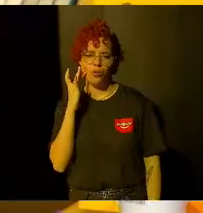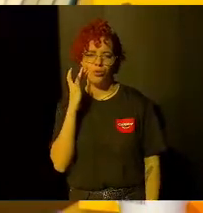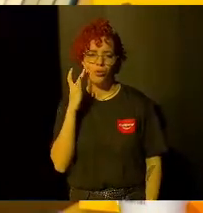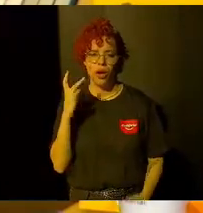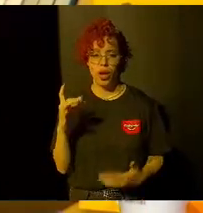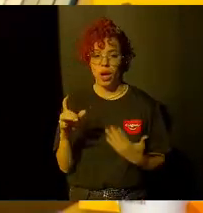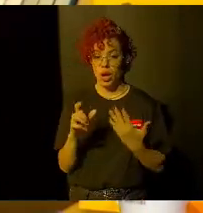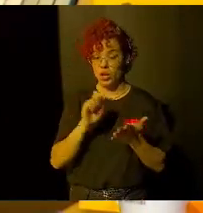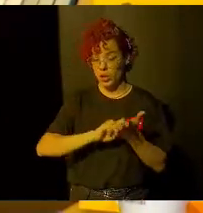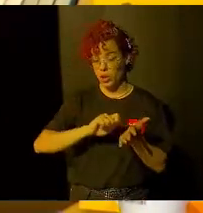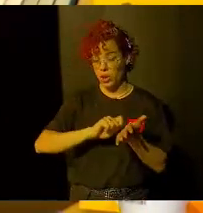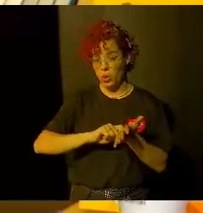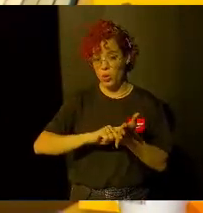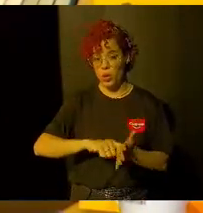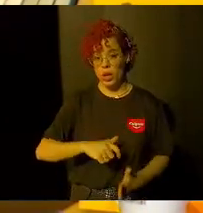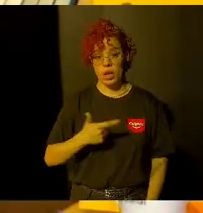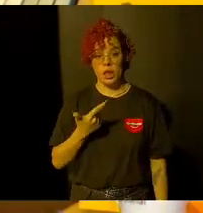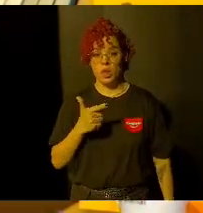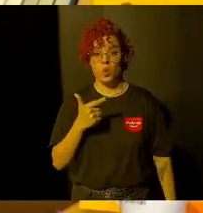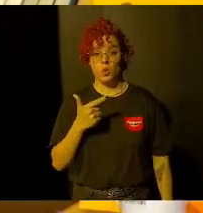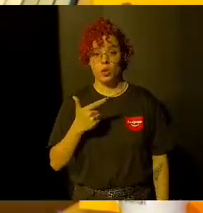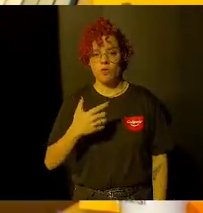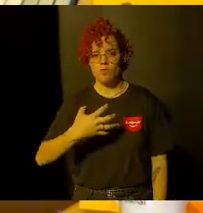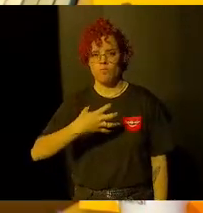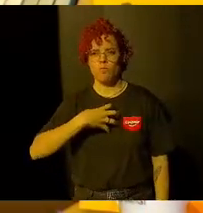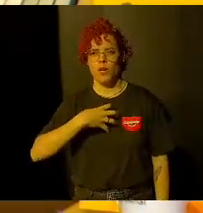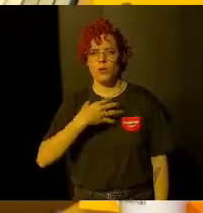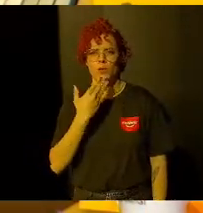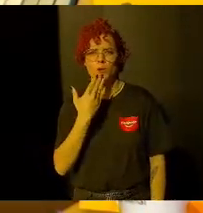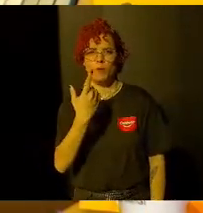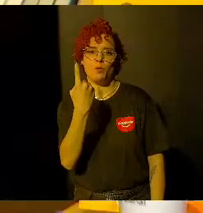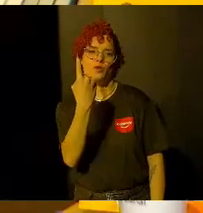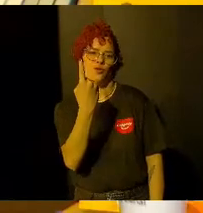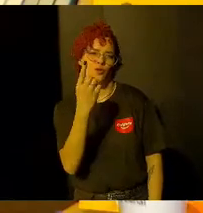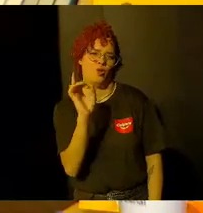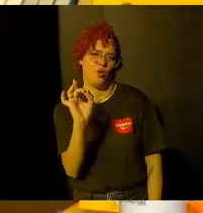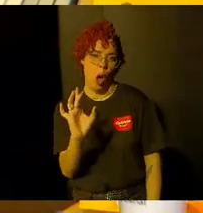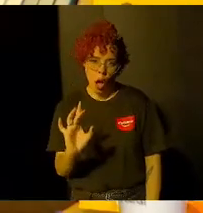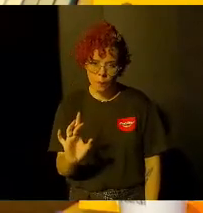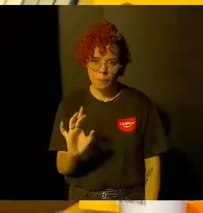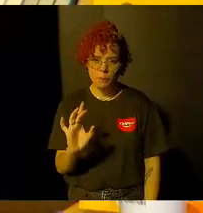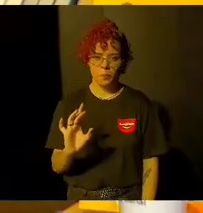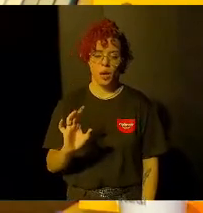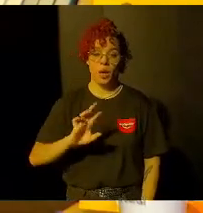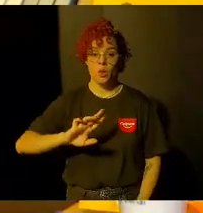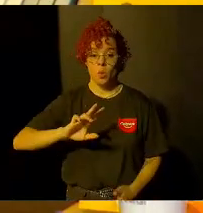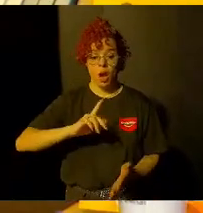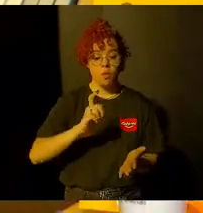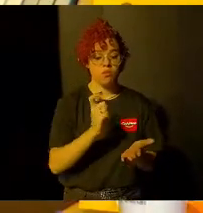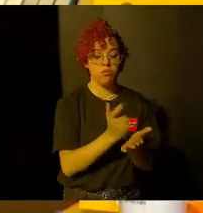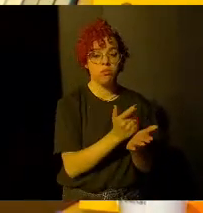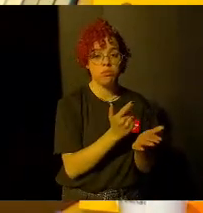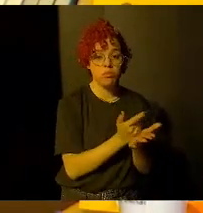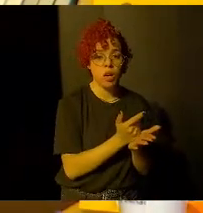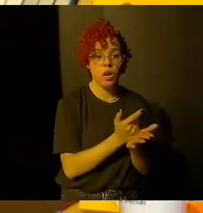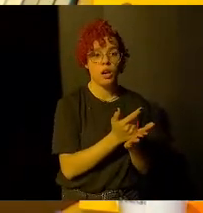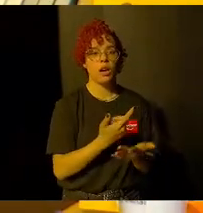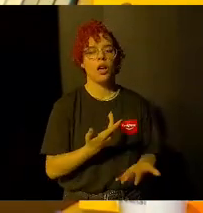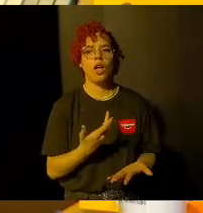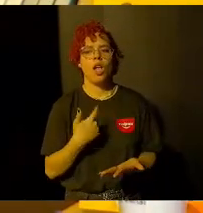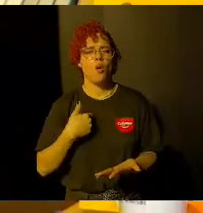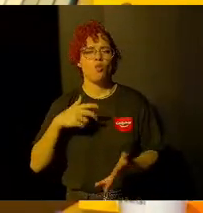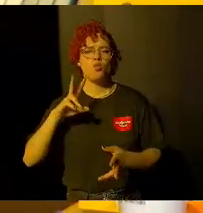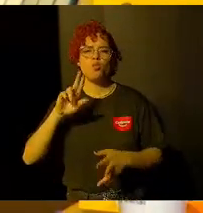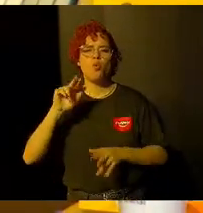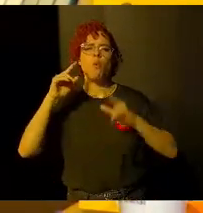O que é de certo modo uma bobagem porque um estilo é inerente não é a obra mas eu nunca me preocupei